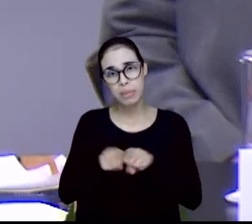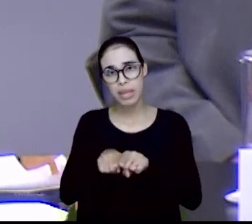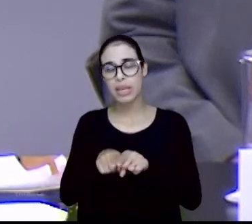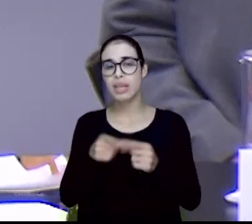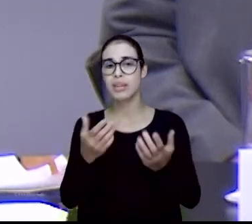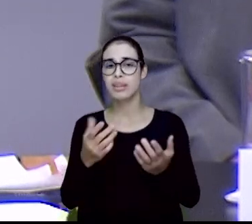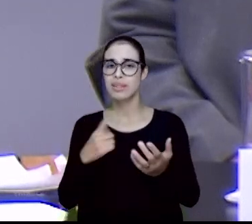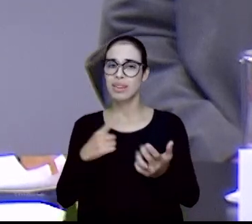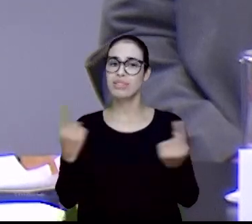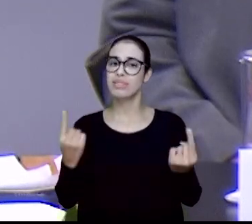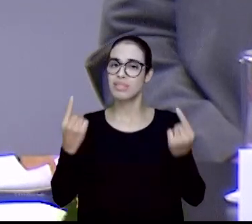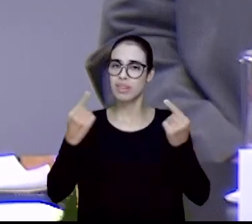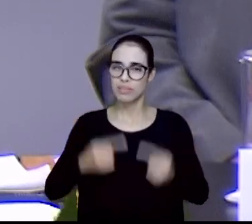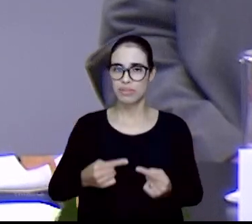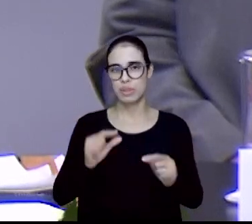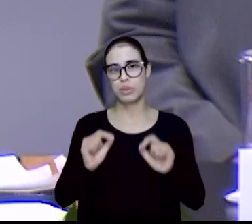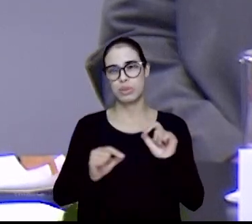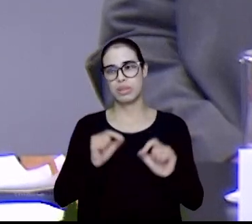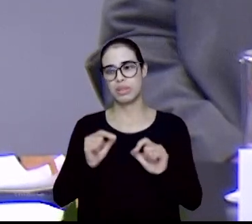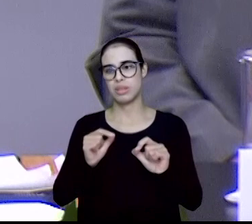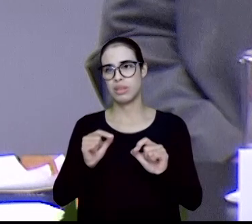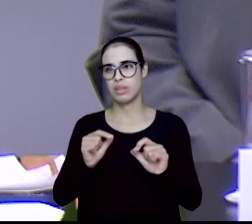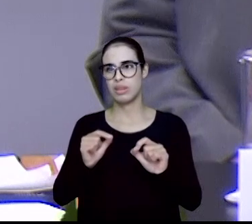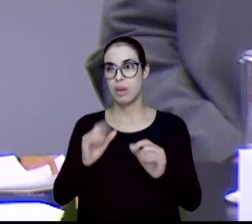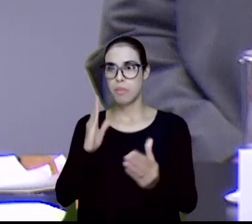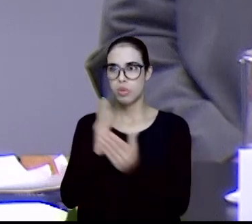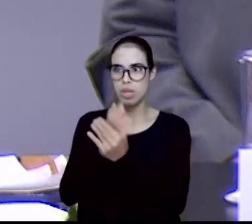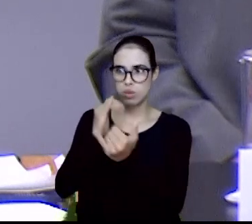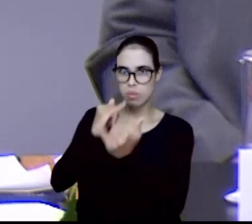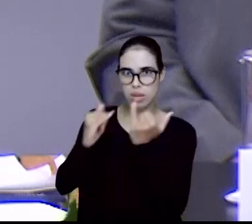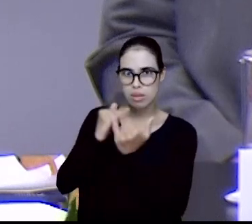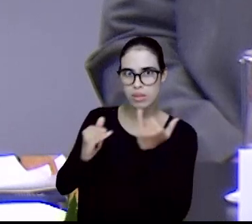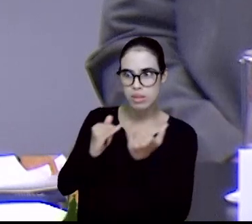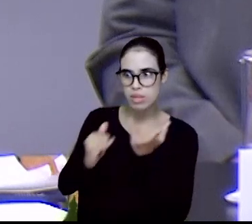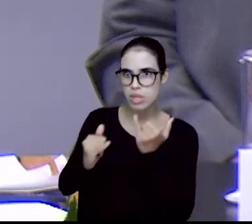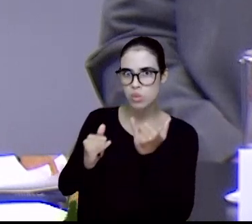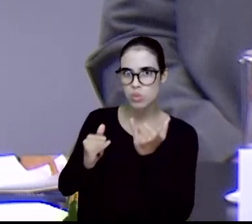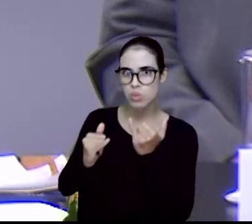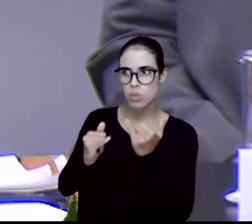precedentes nos oferece. O primeiro grande